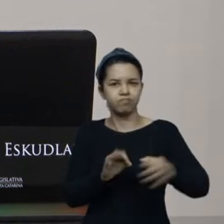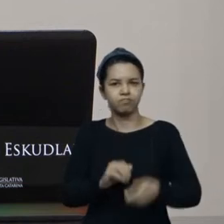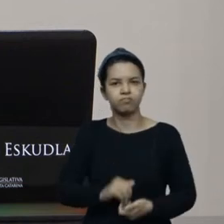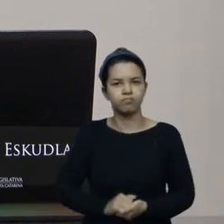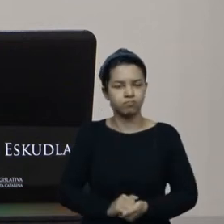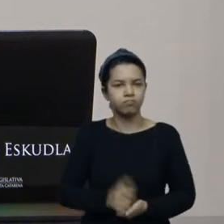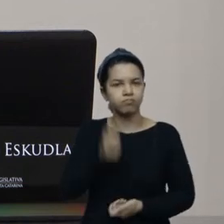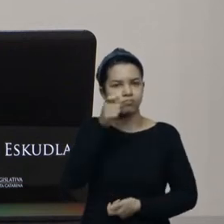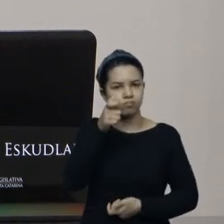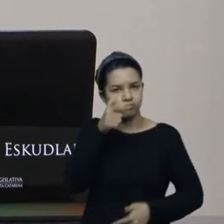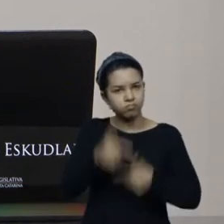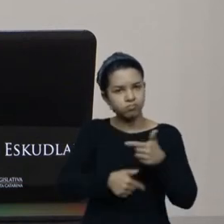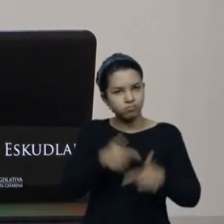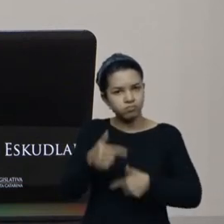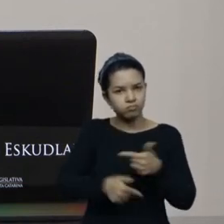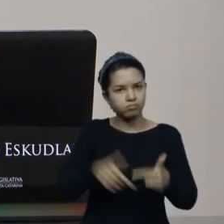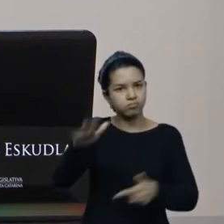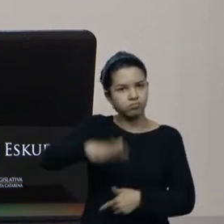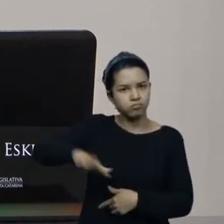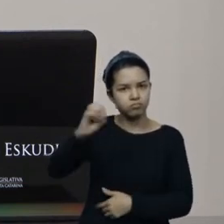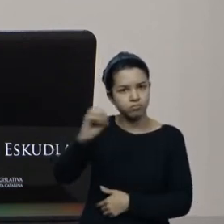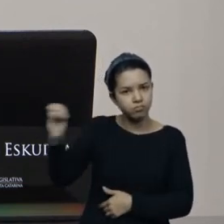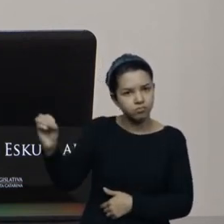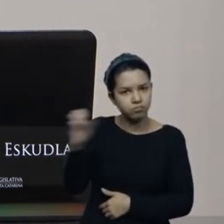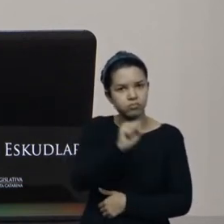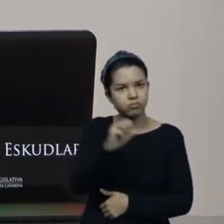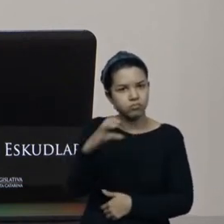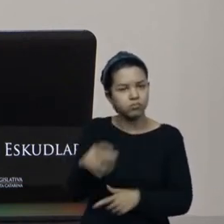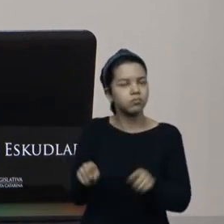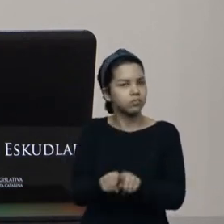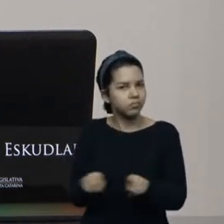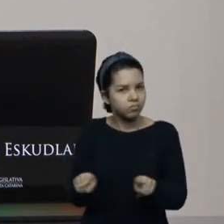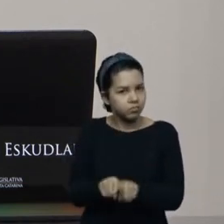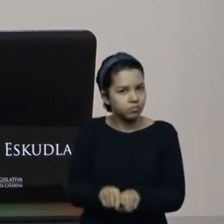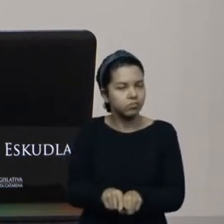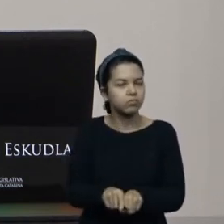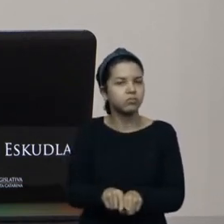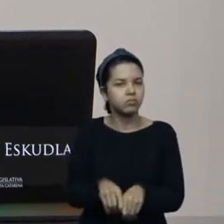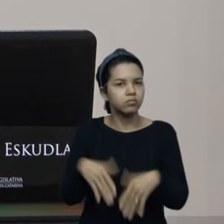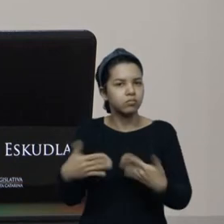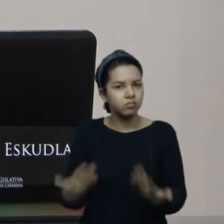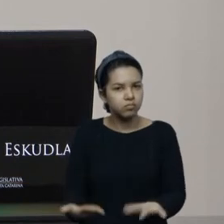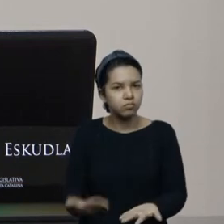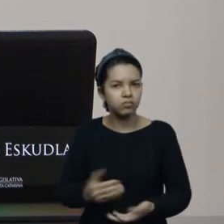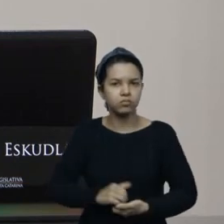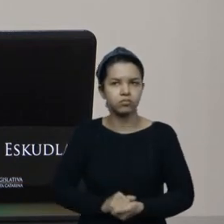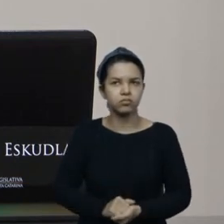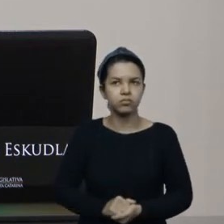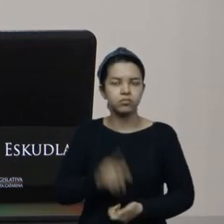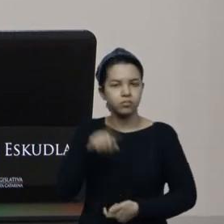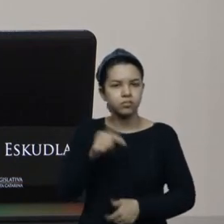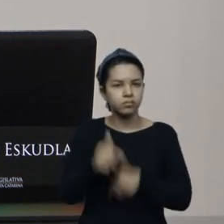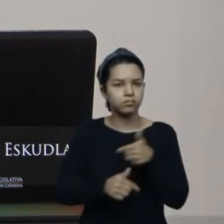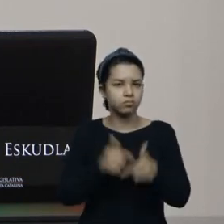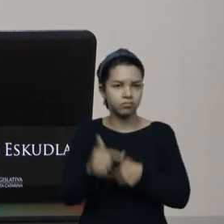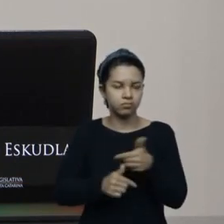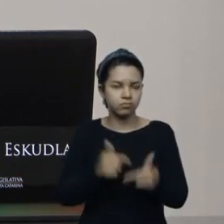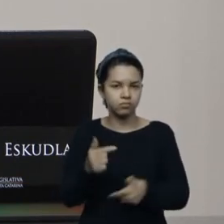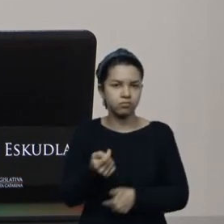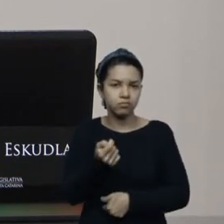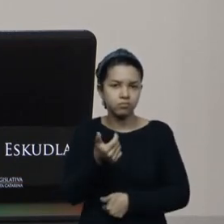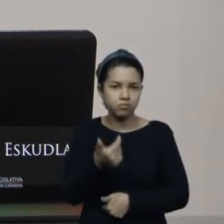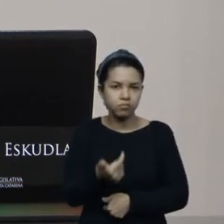acompanho alguns trabalhos lá no Oeste, catarinense também. Então, é um trabalho quase que anônimo